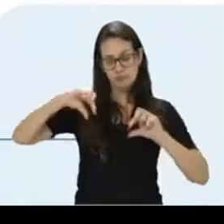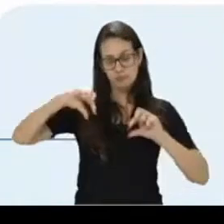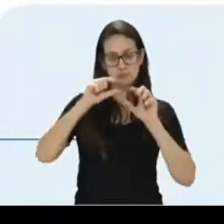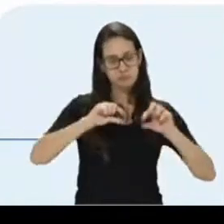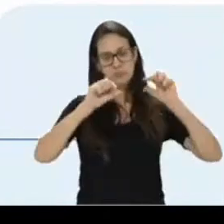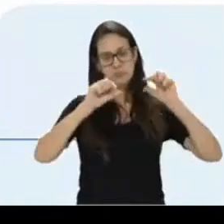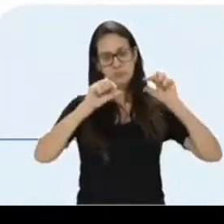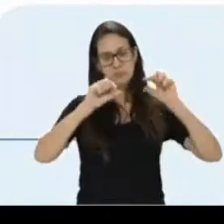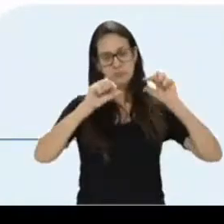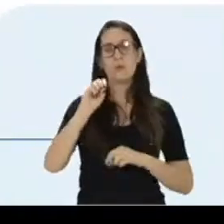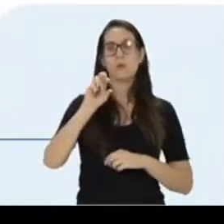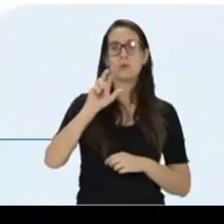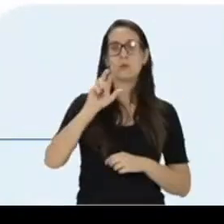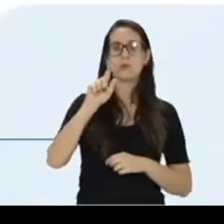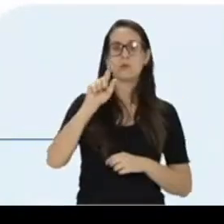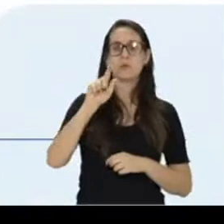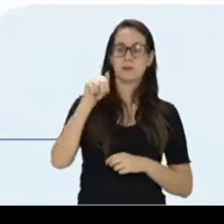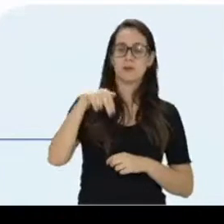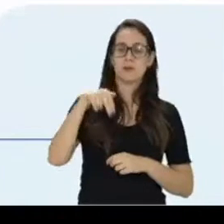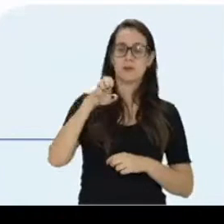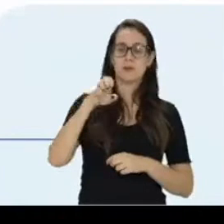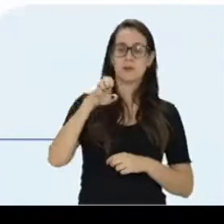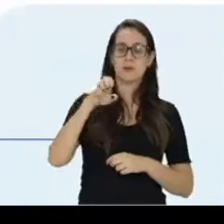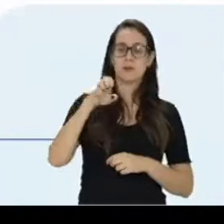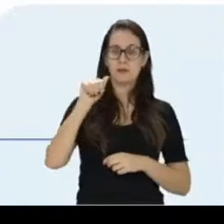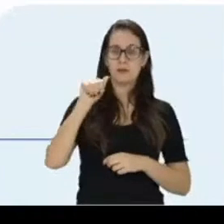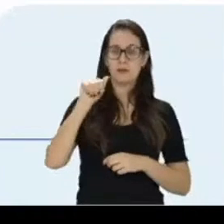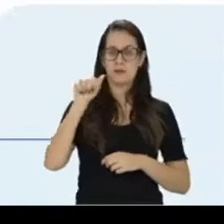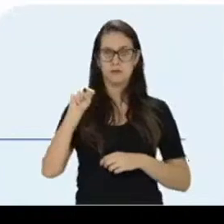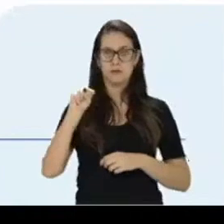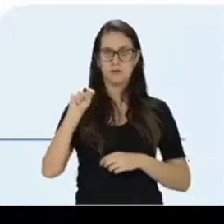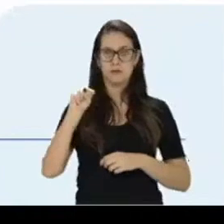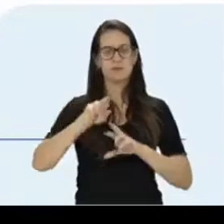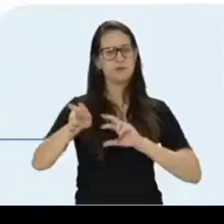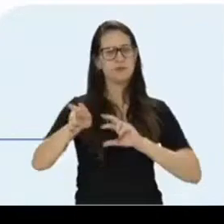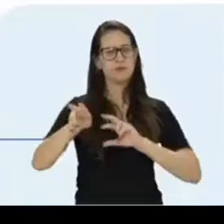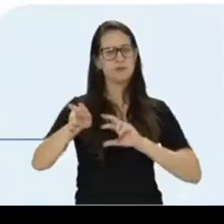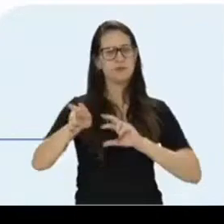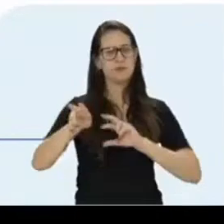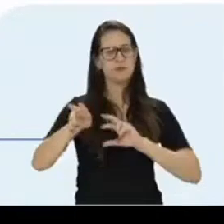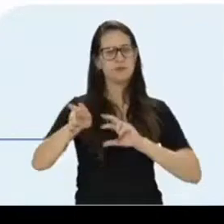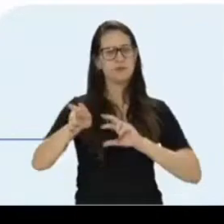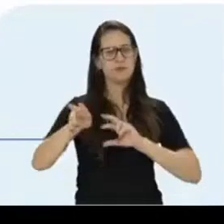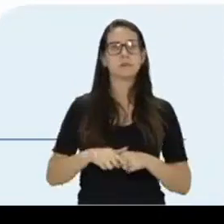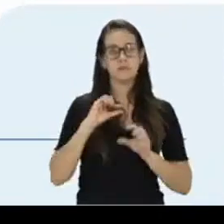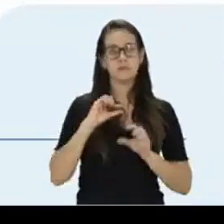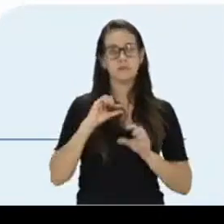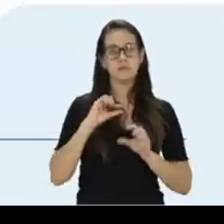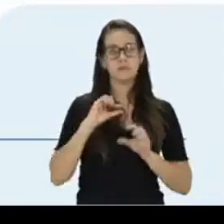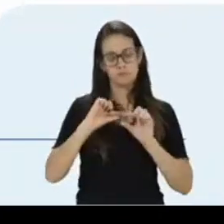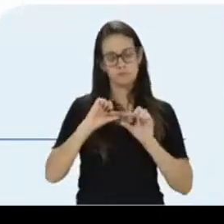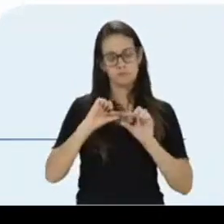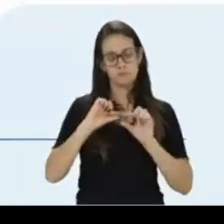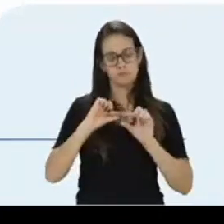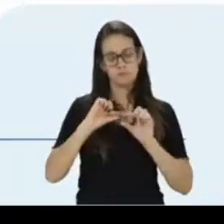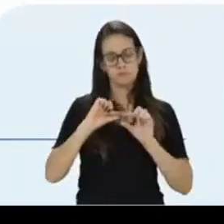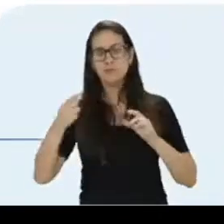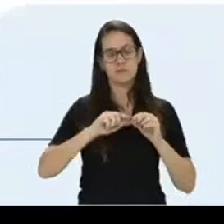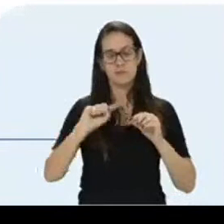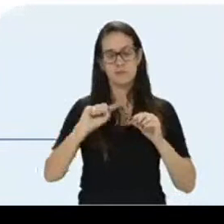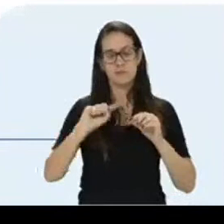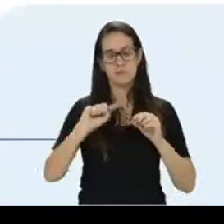estão presentes na célula eucarionte. Então, eu tenho mitocôndrias, tenho o complexo de Golgi, tenho os